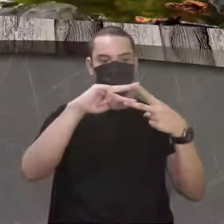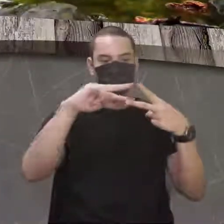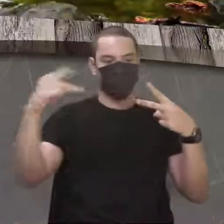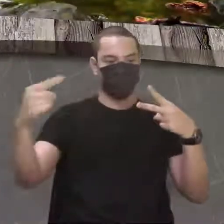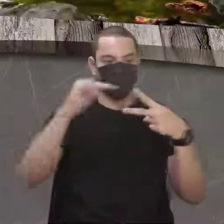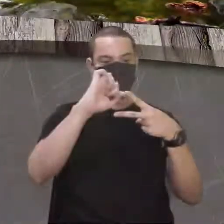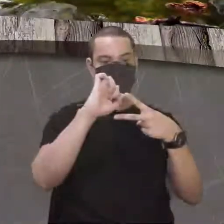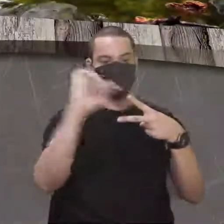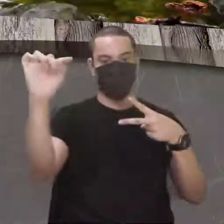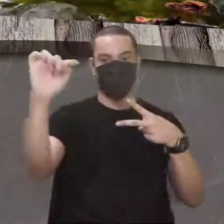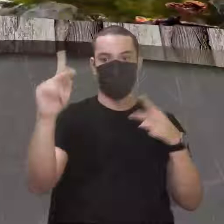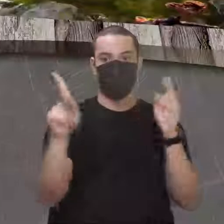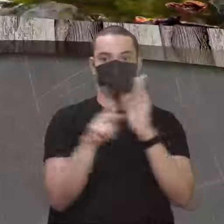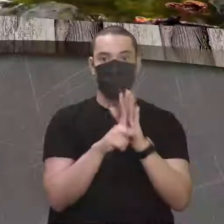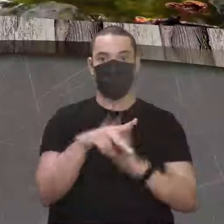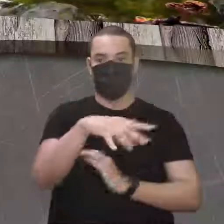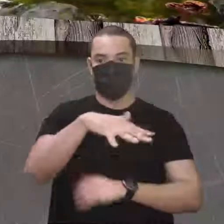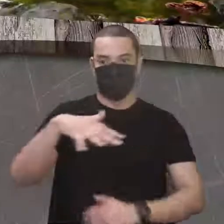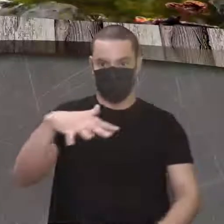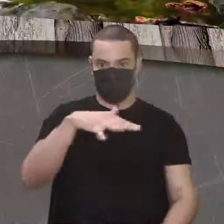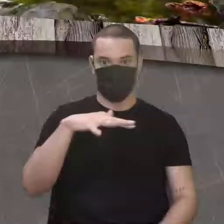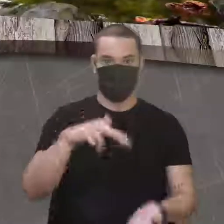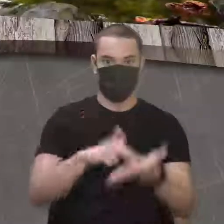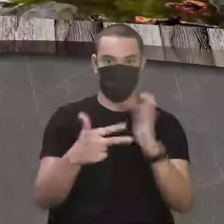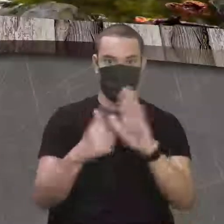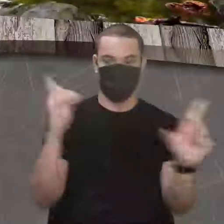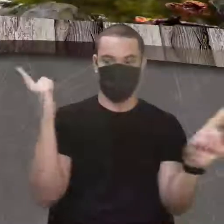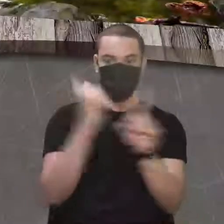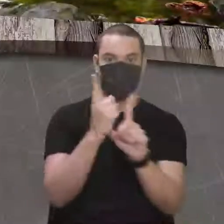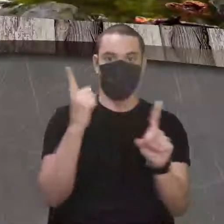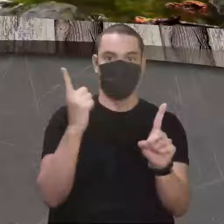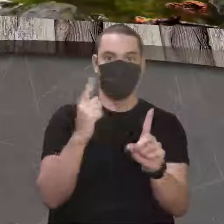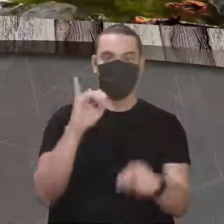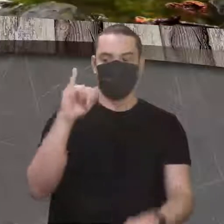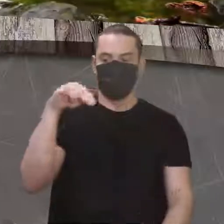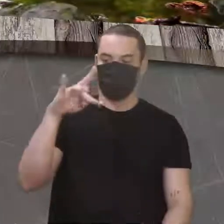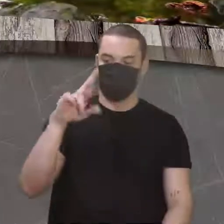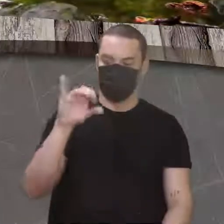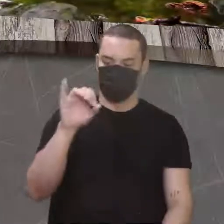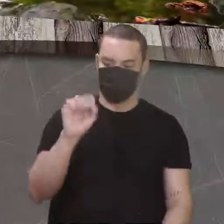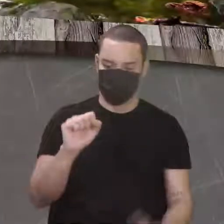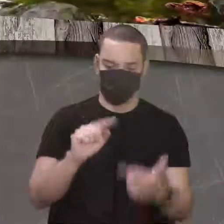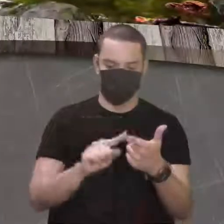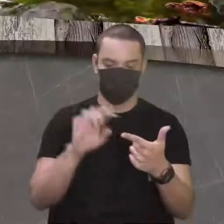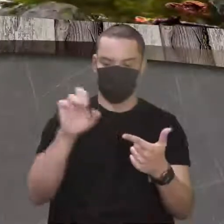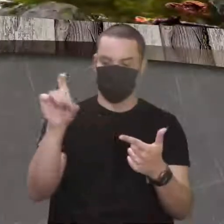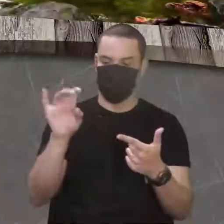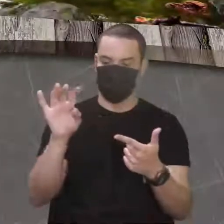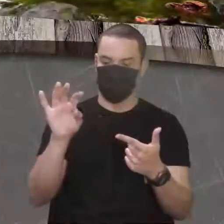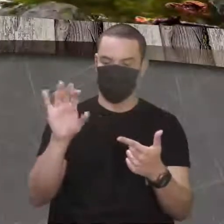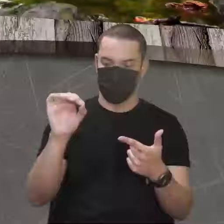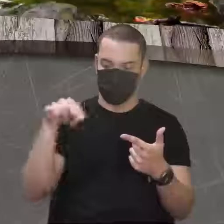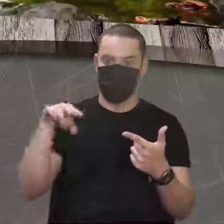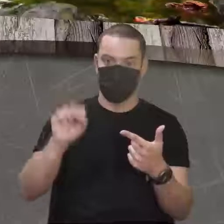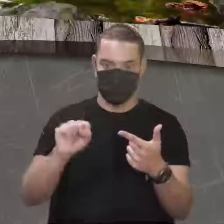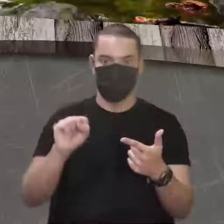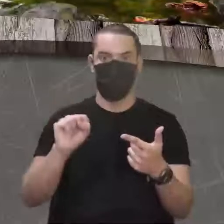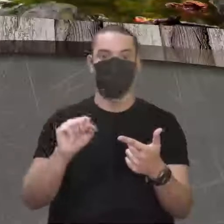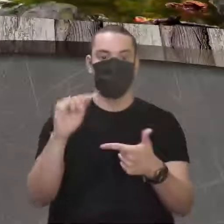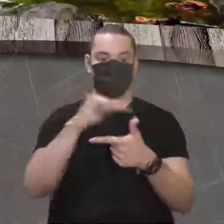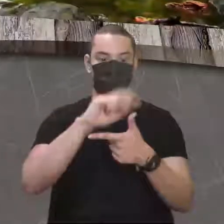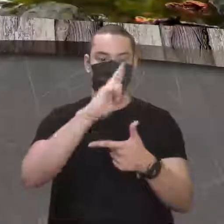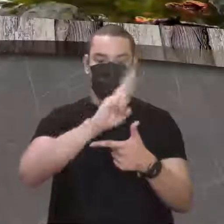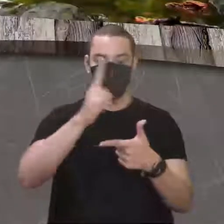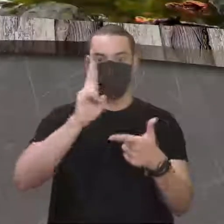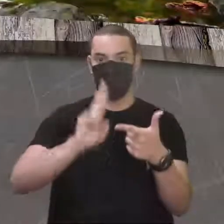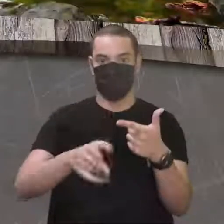tanto regiões que são identificadas nos nucleotídeos como os introns e exons. Introns e exons. Essas regiões chamadas